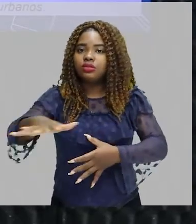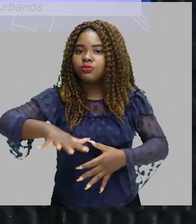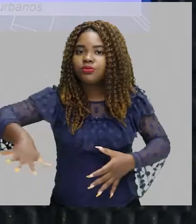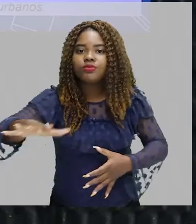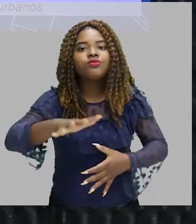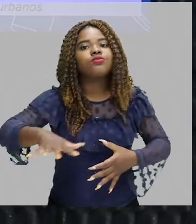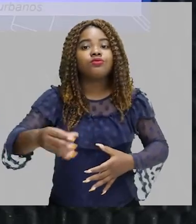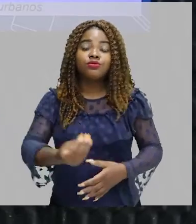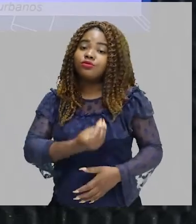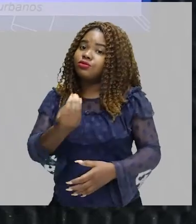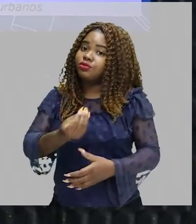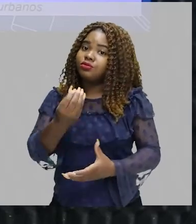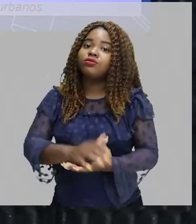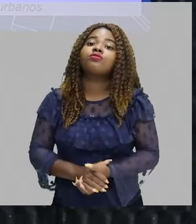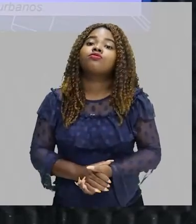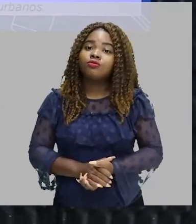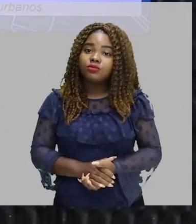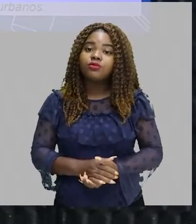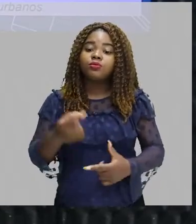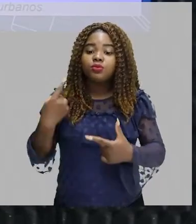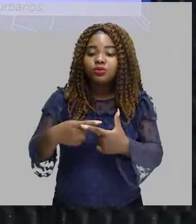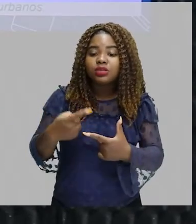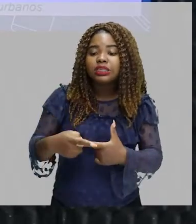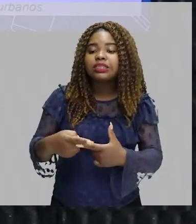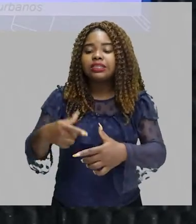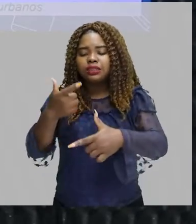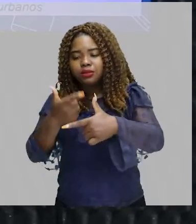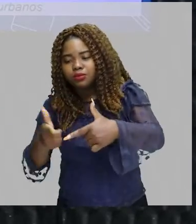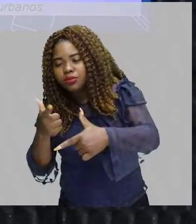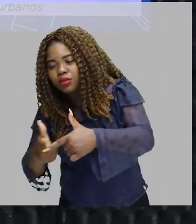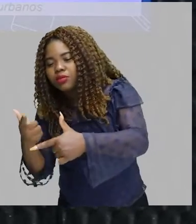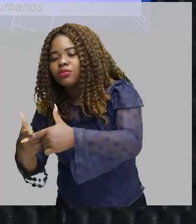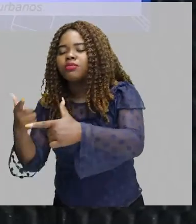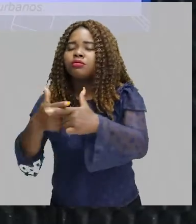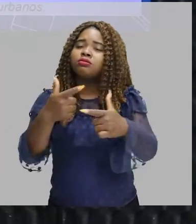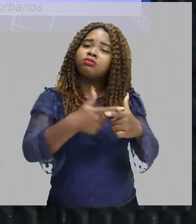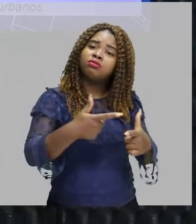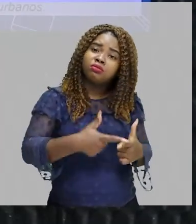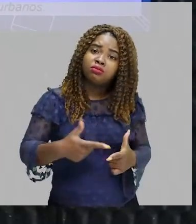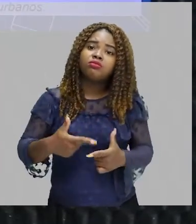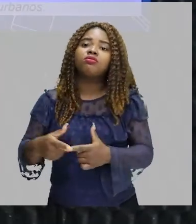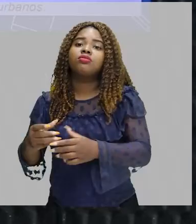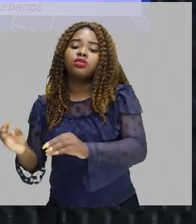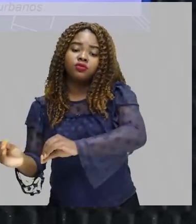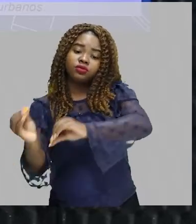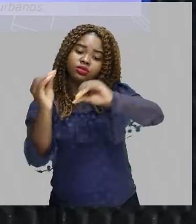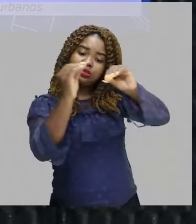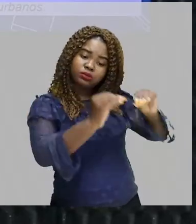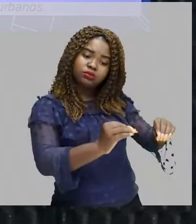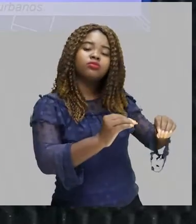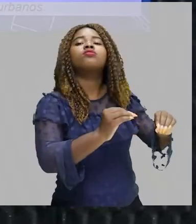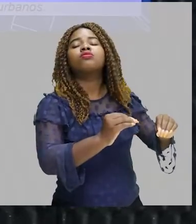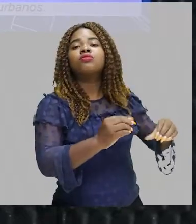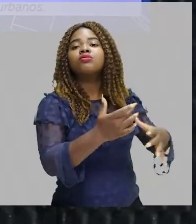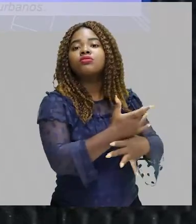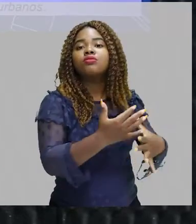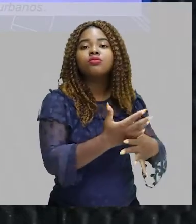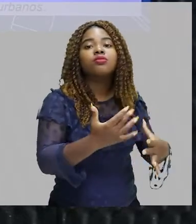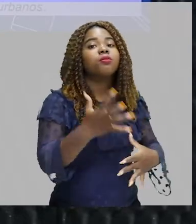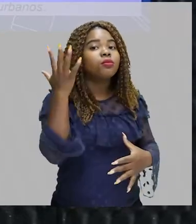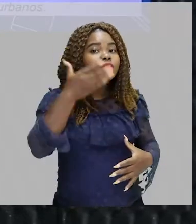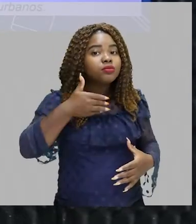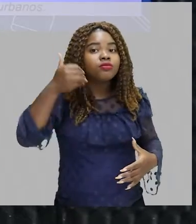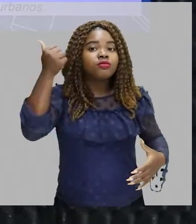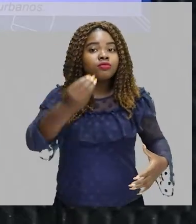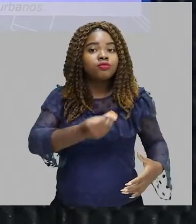agropastoris, mas são forçadas a migrar para o espaço urbano buscando melhores condições de vida. Tu não pode esquecer isso, tá certo?